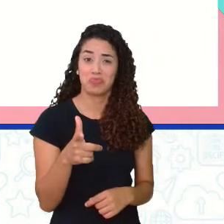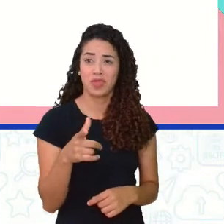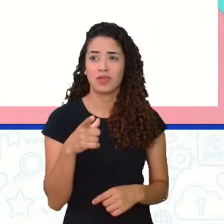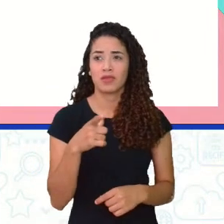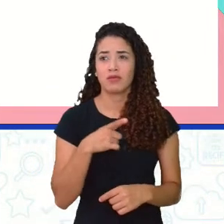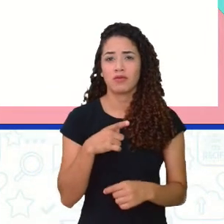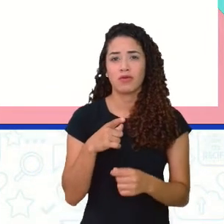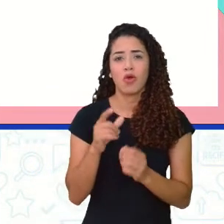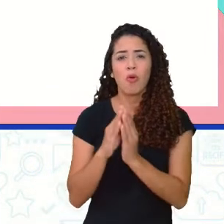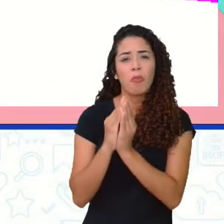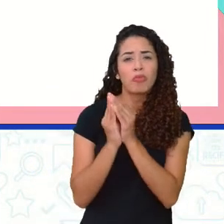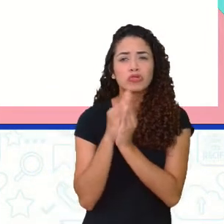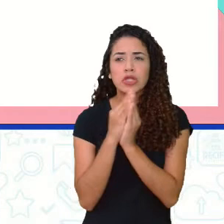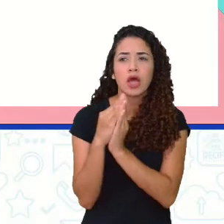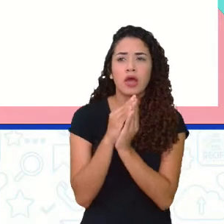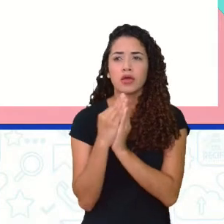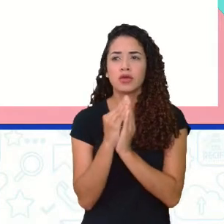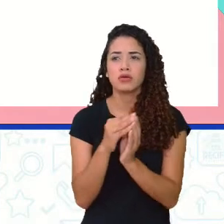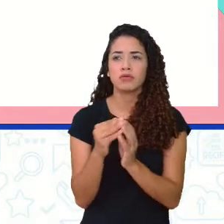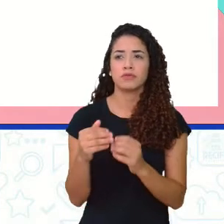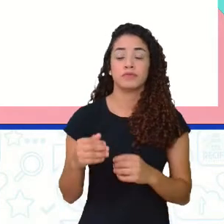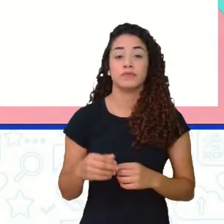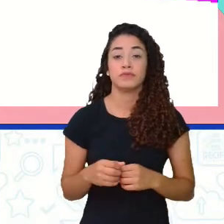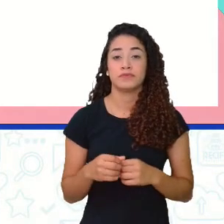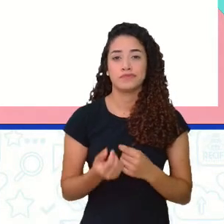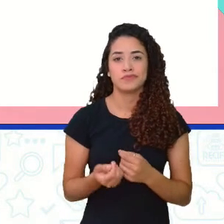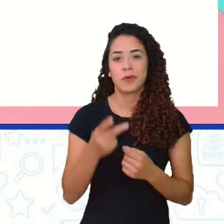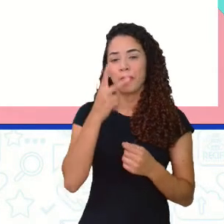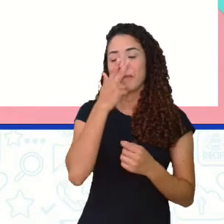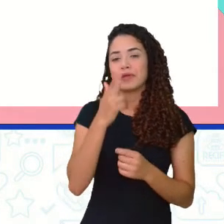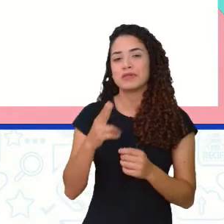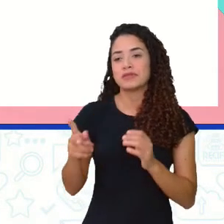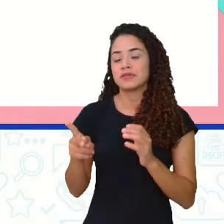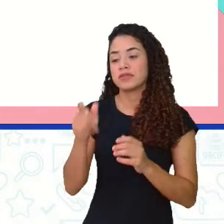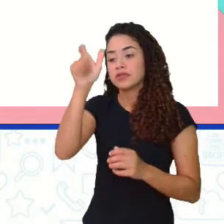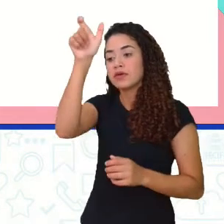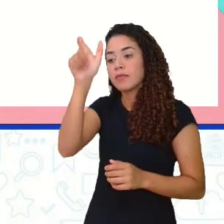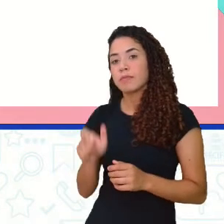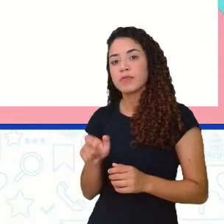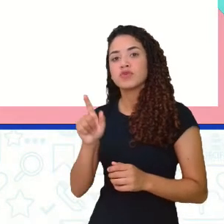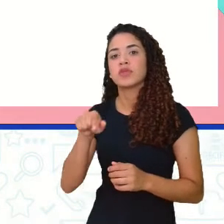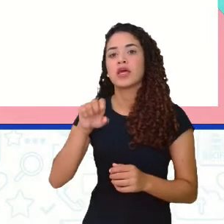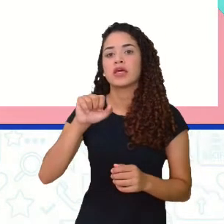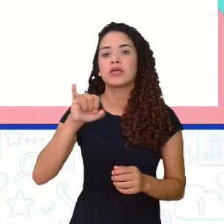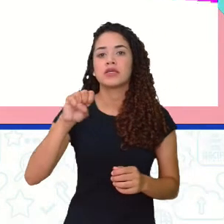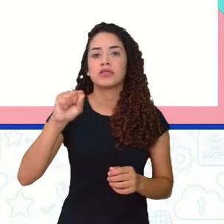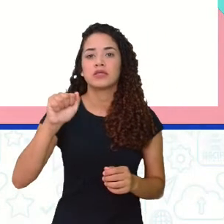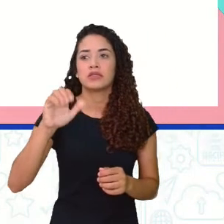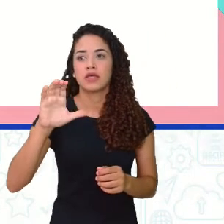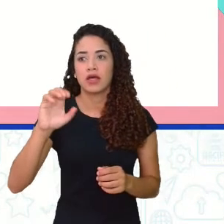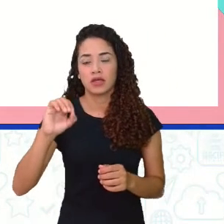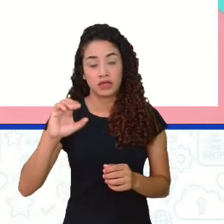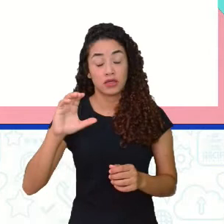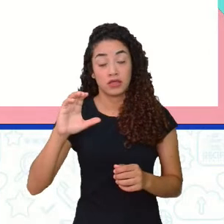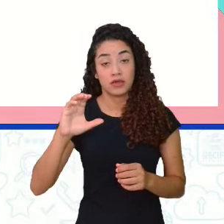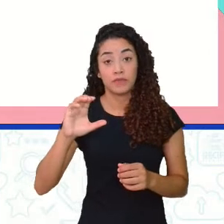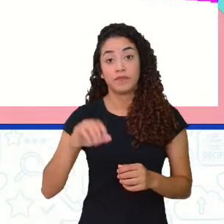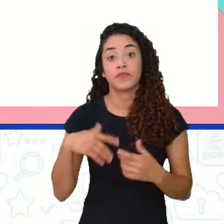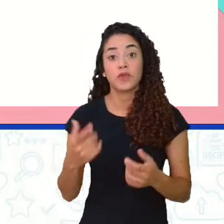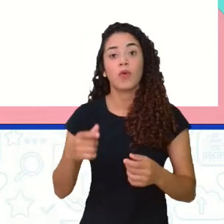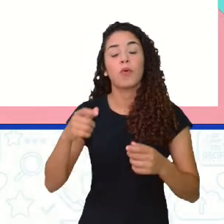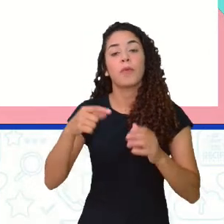um bonequinho representando aí Isaac Newton, e ele trabalhando aí com o seu prisma, mostrando aí que a luz,